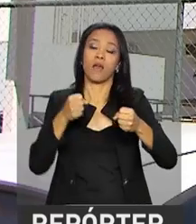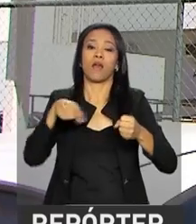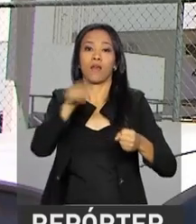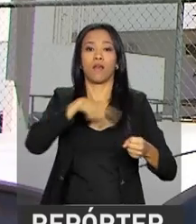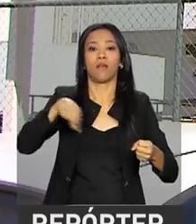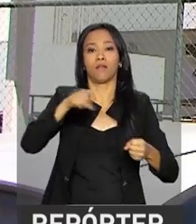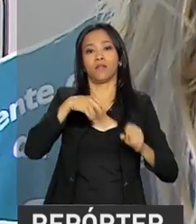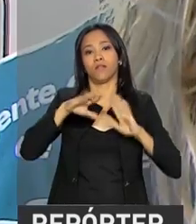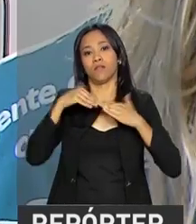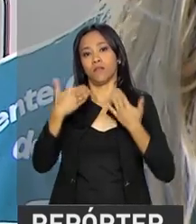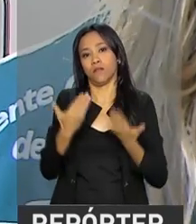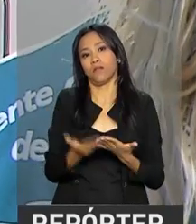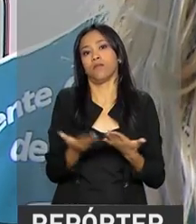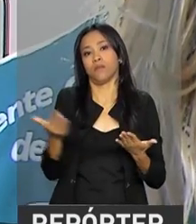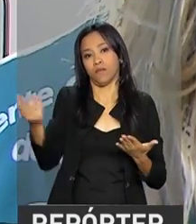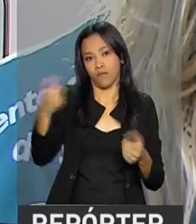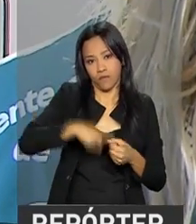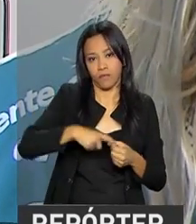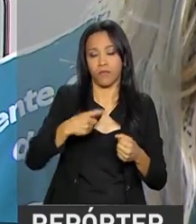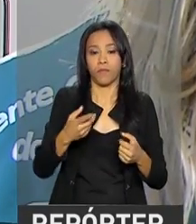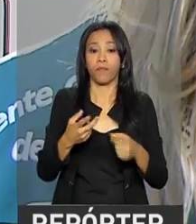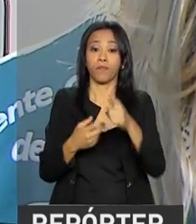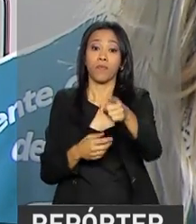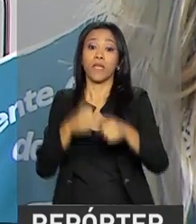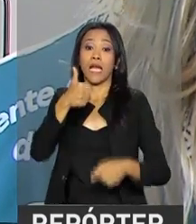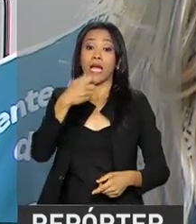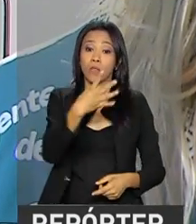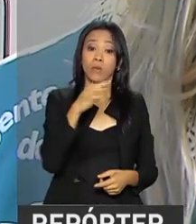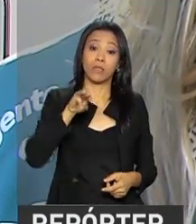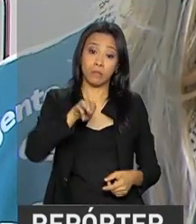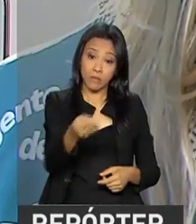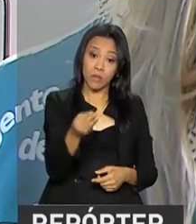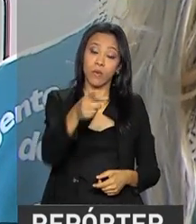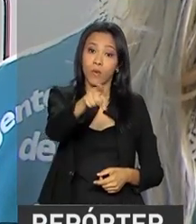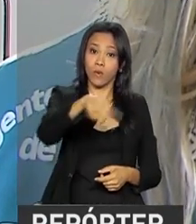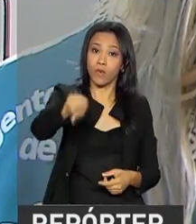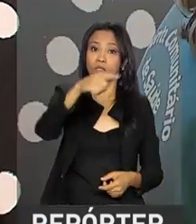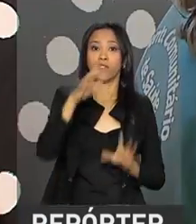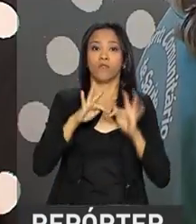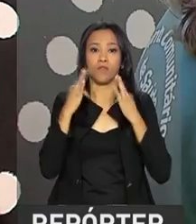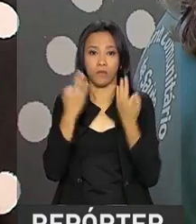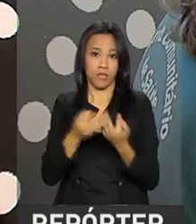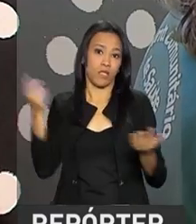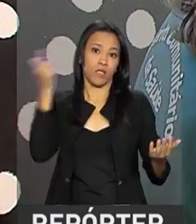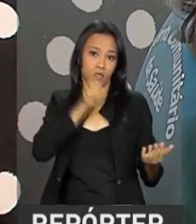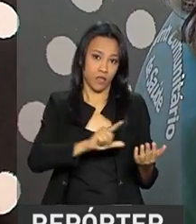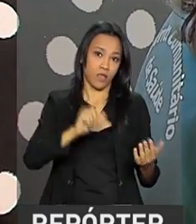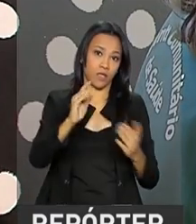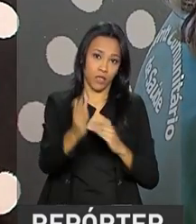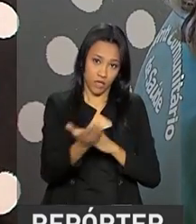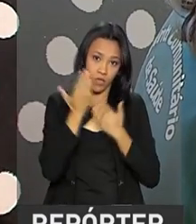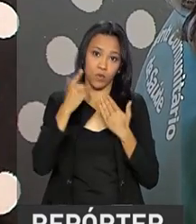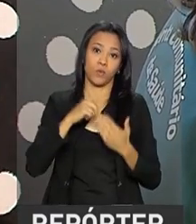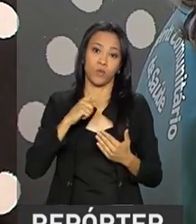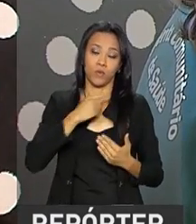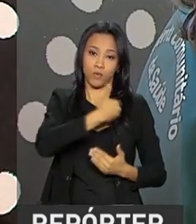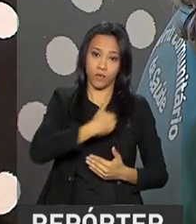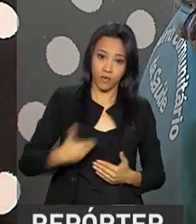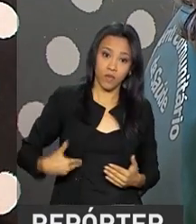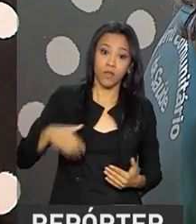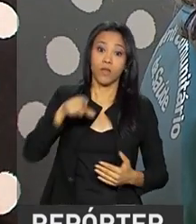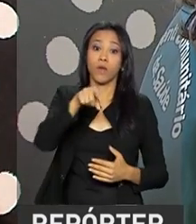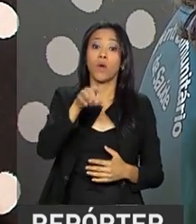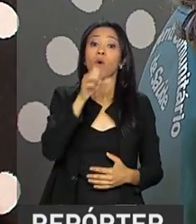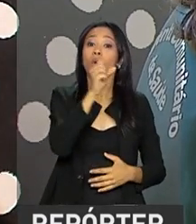também tem avanços. Das quase 14 milhões de famílias beneficiadas pelo programa, mais de 8 milhões foram atendidas